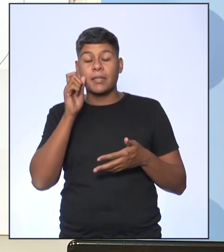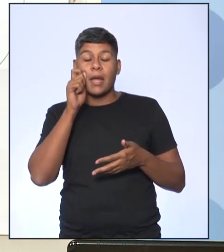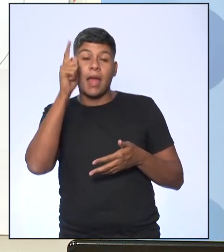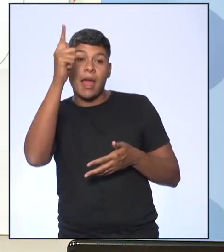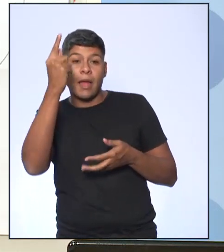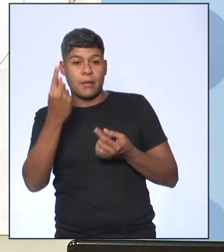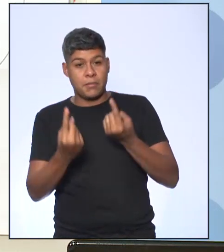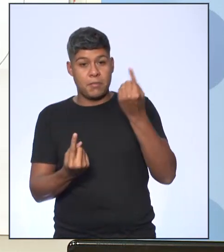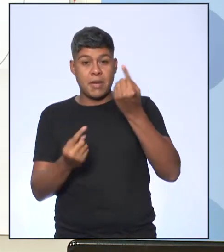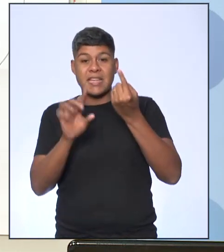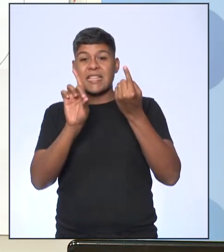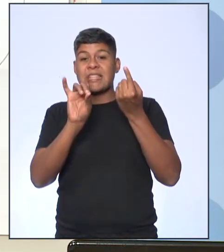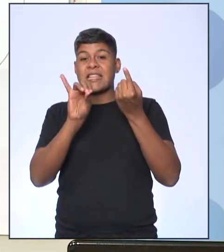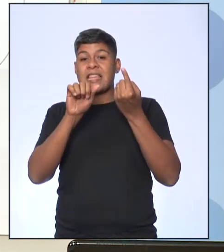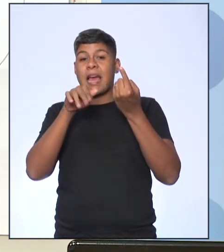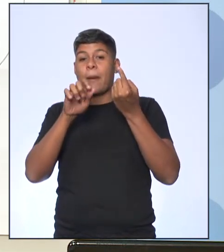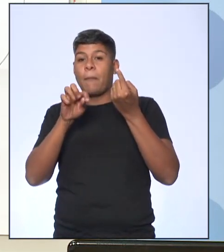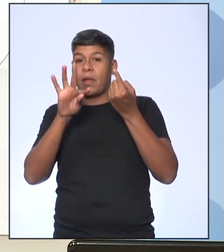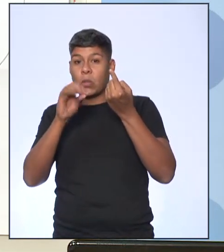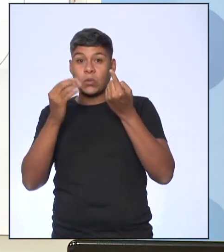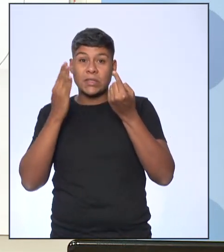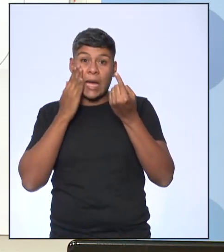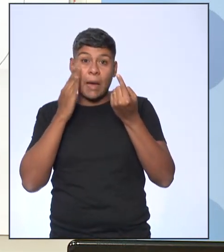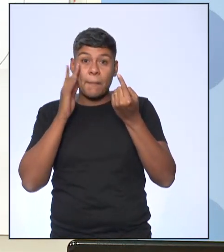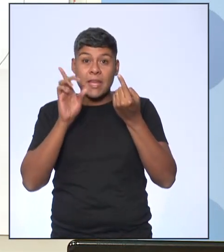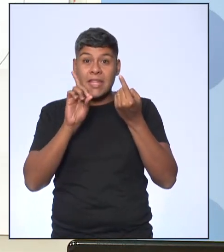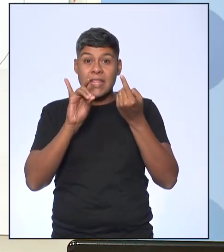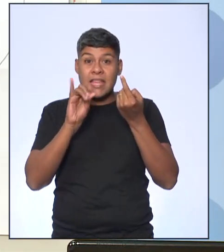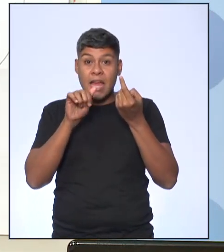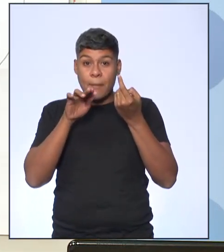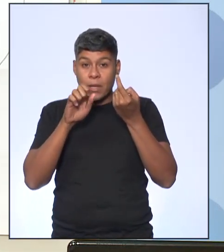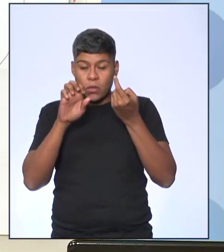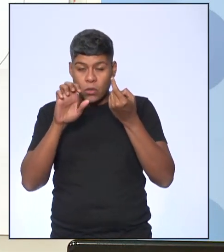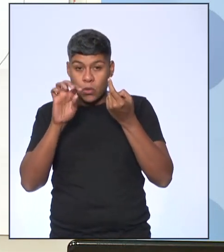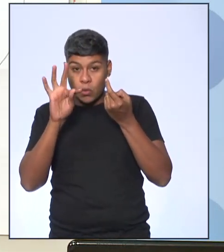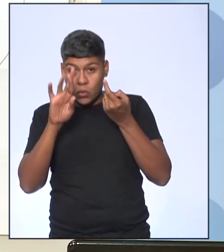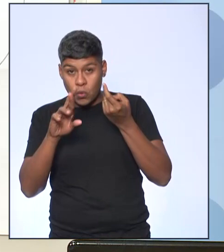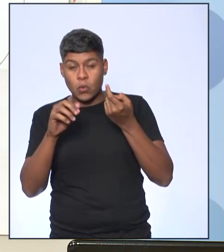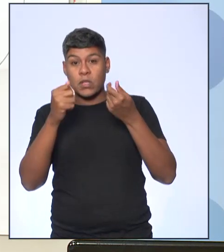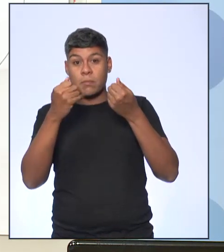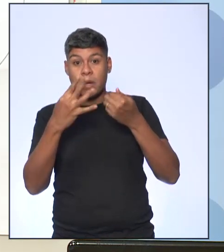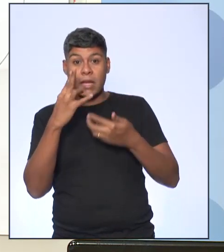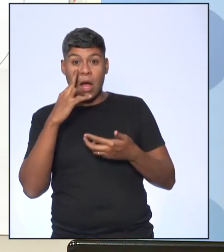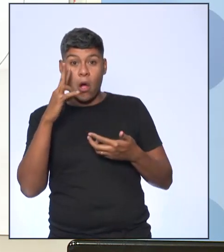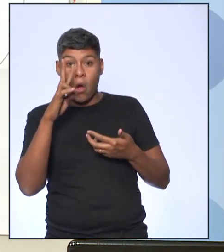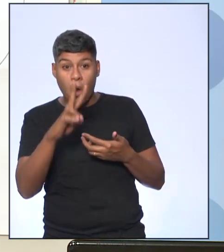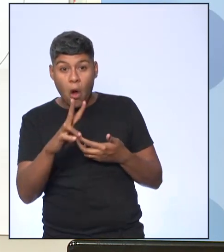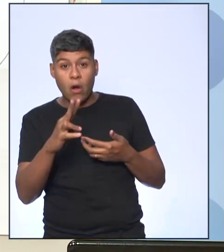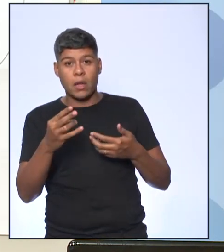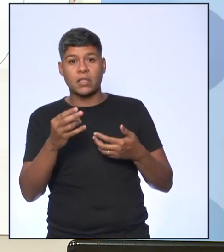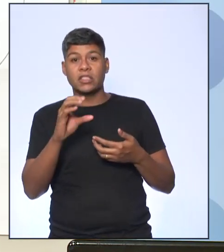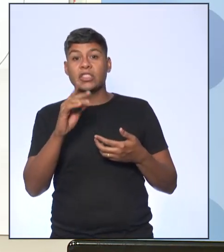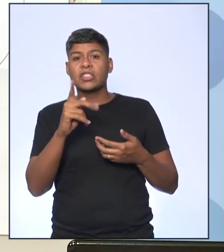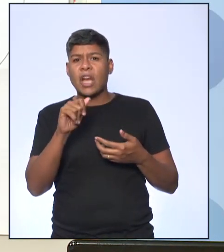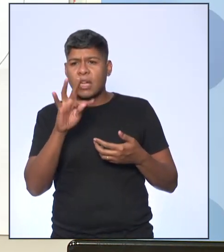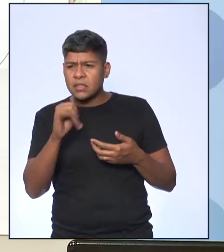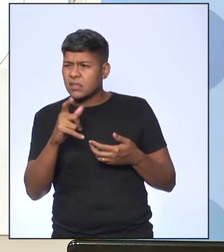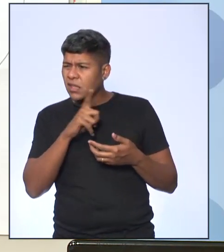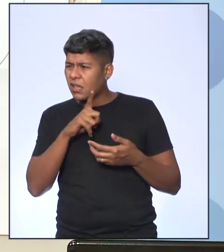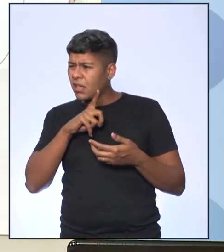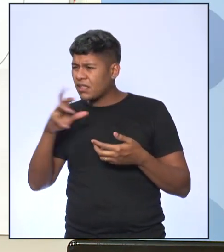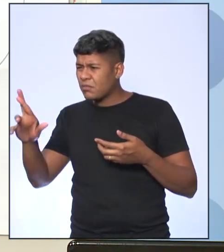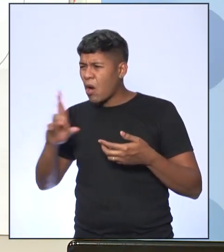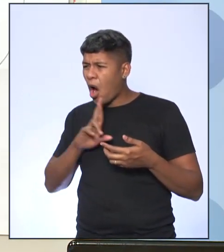ideia, diâmetro. Se você sabe o que é diâmetro, vou explicar, mas dá uma olhada aí, põe aí no chat. Vê se eles estão